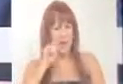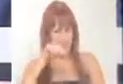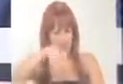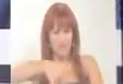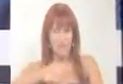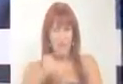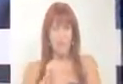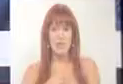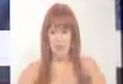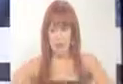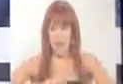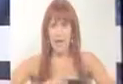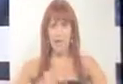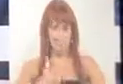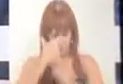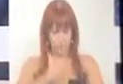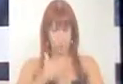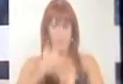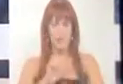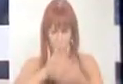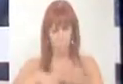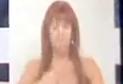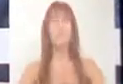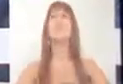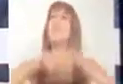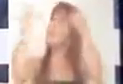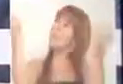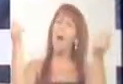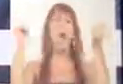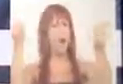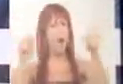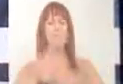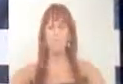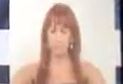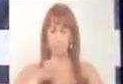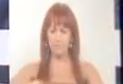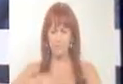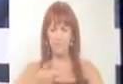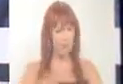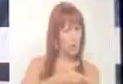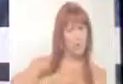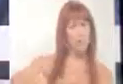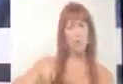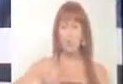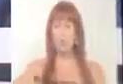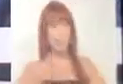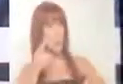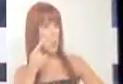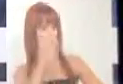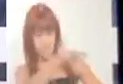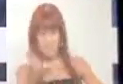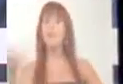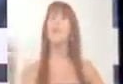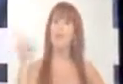envolvido nesta missão, enriquecimento pessoal no plano espiritual, no plano do relacionamento, no plano do